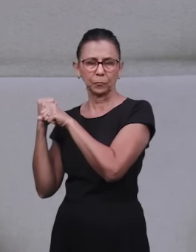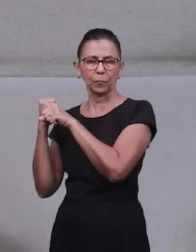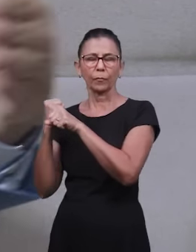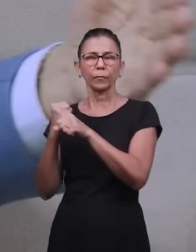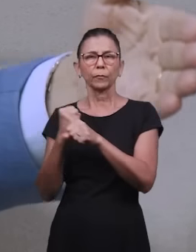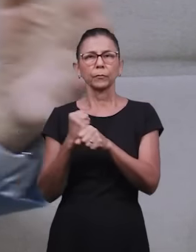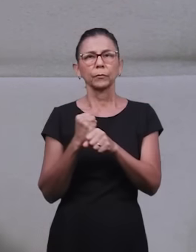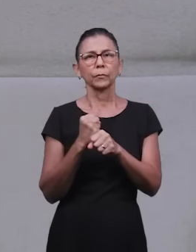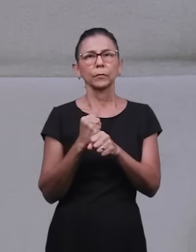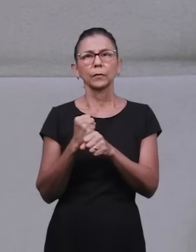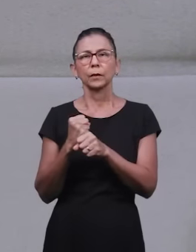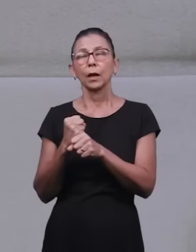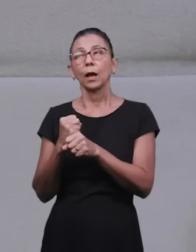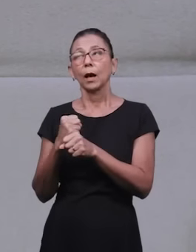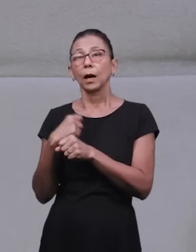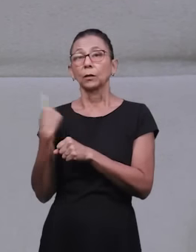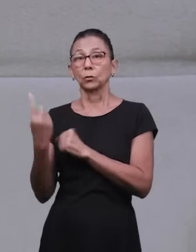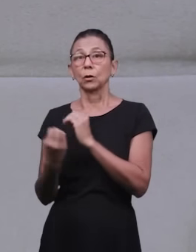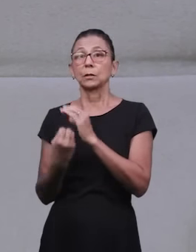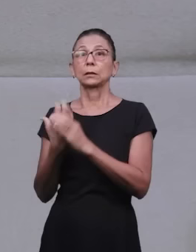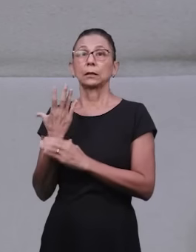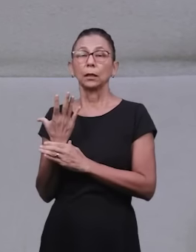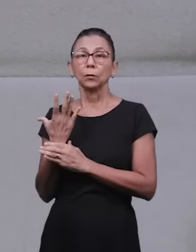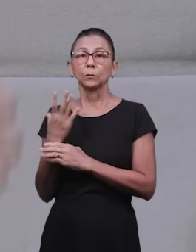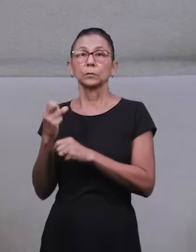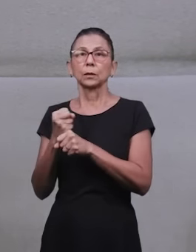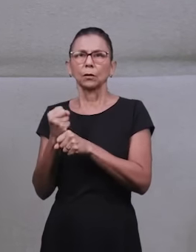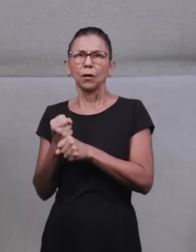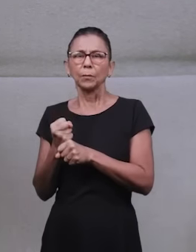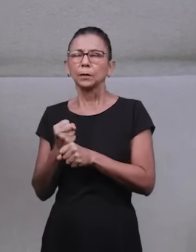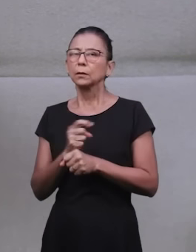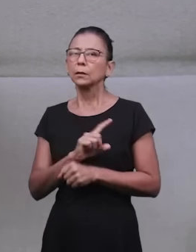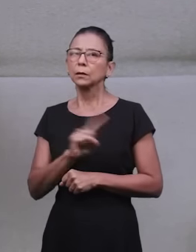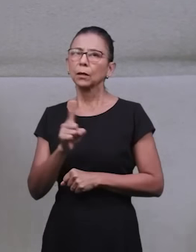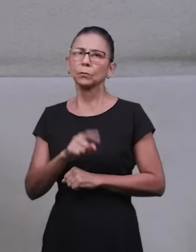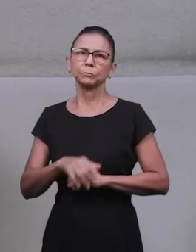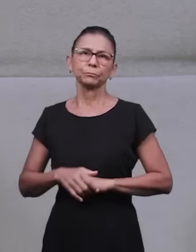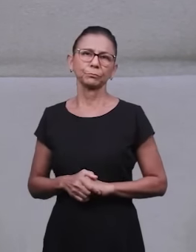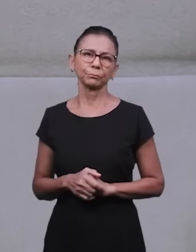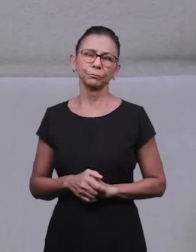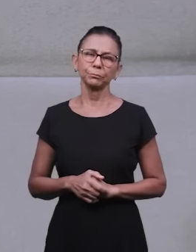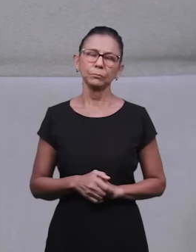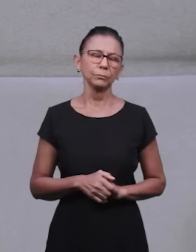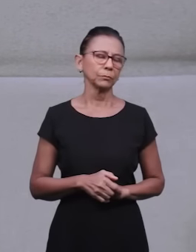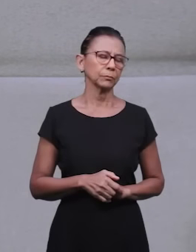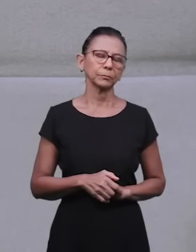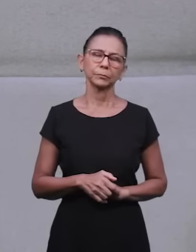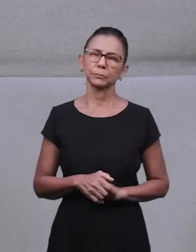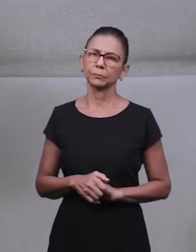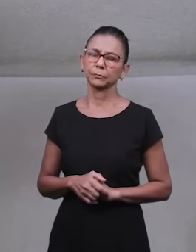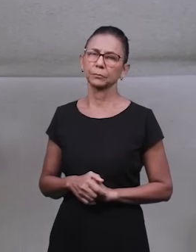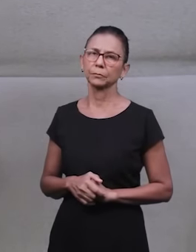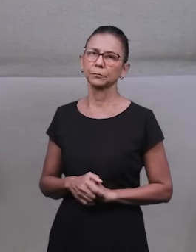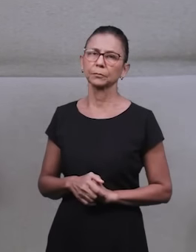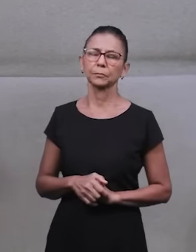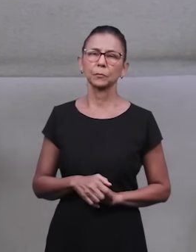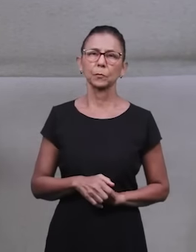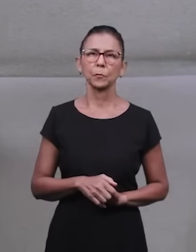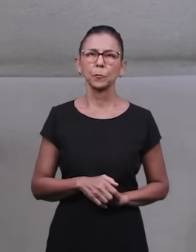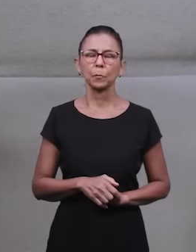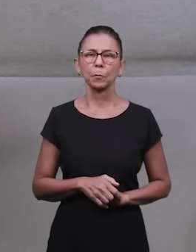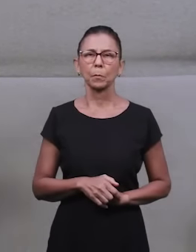A obra não nasceu há 54 anos atrás. Mas num momento, eu vim depois, mas num momento em